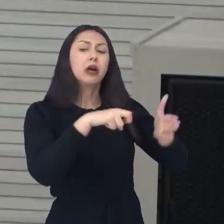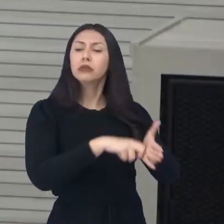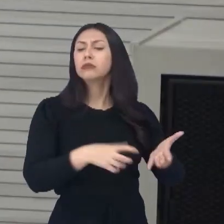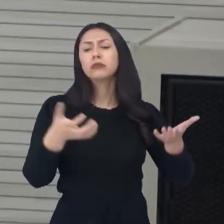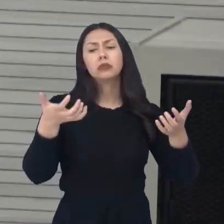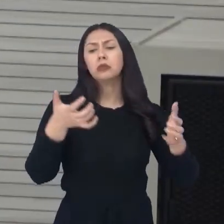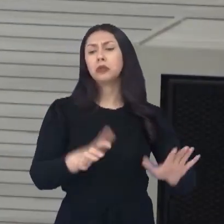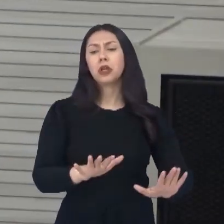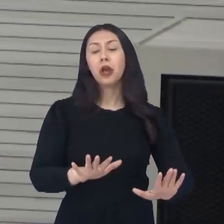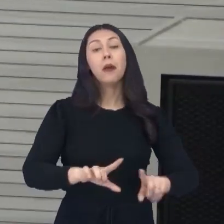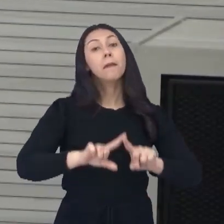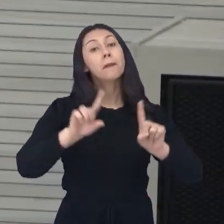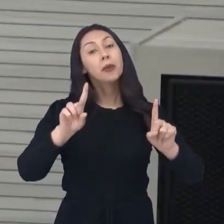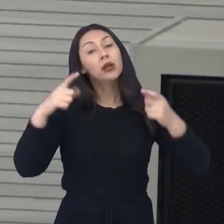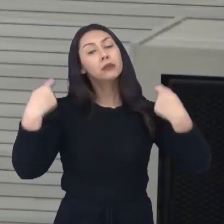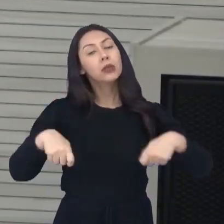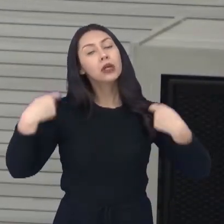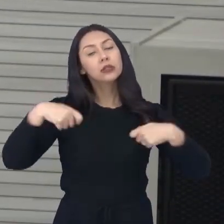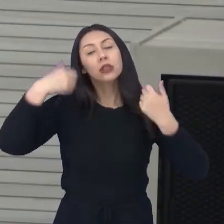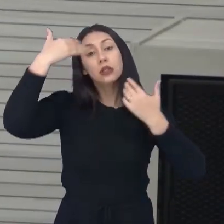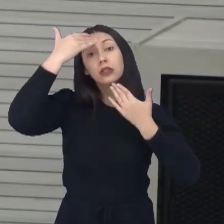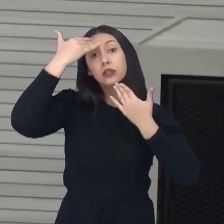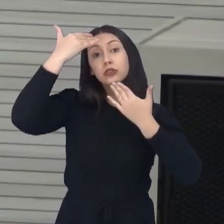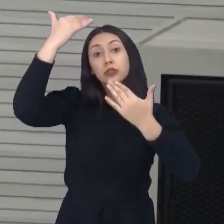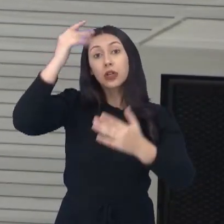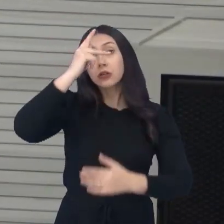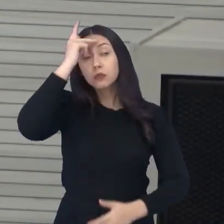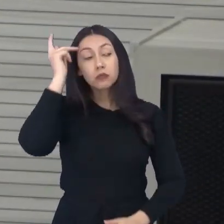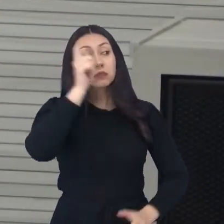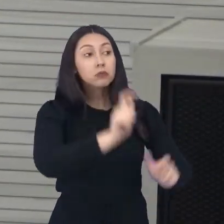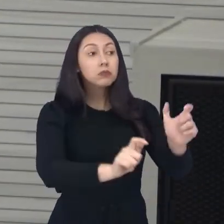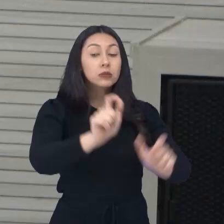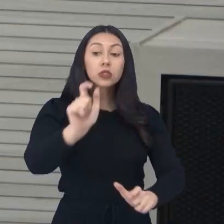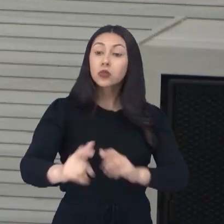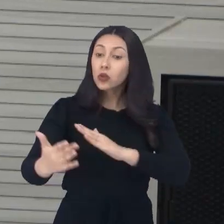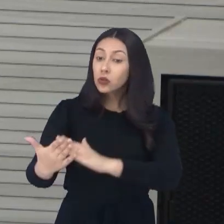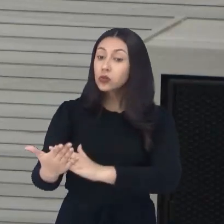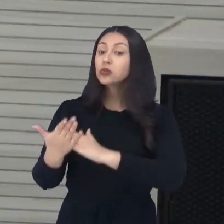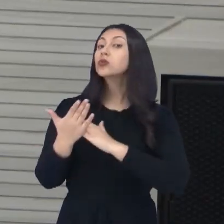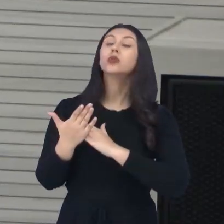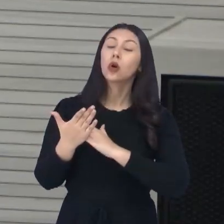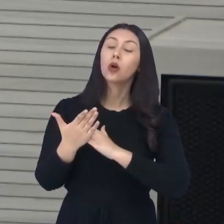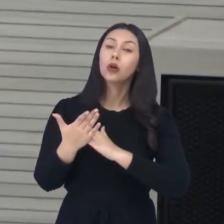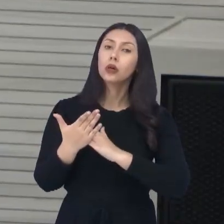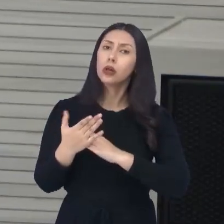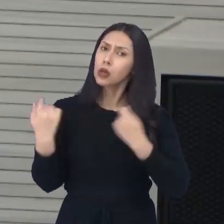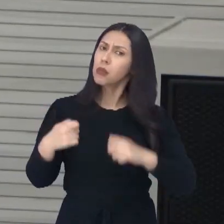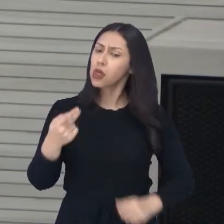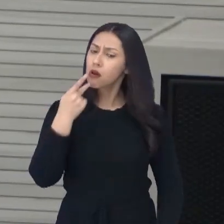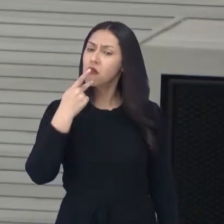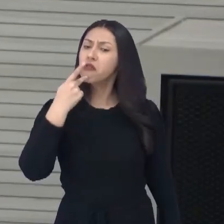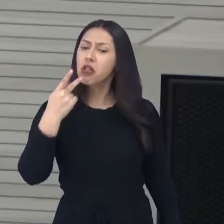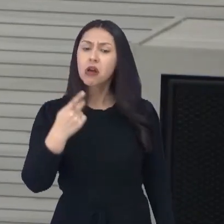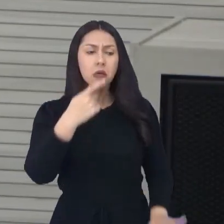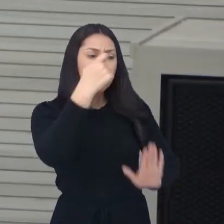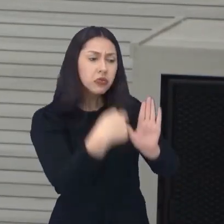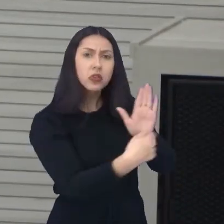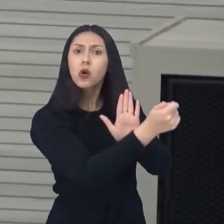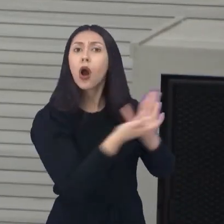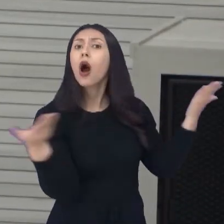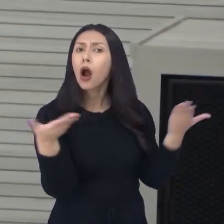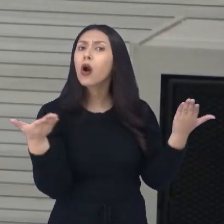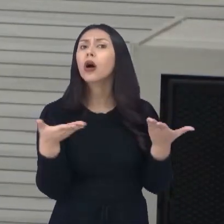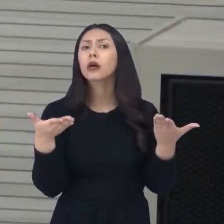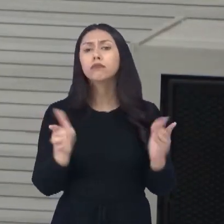A gente só tem que ter gratidão às pessoas que estenderam a mão para a gente no momento difícil e ser homem de ter assinado um projeto e